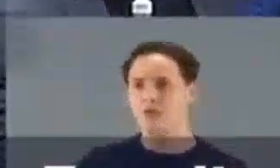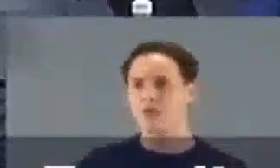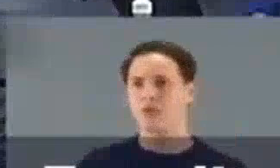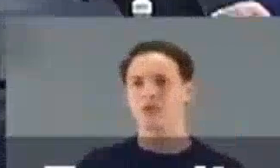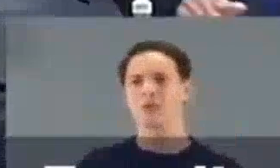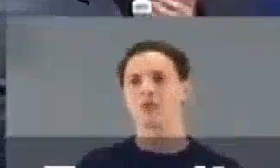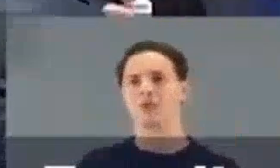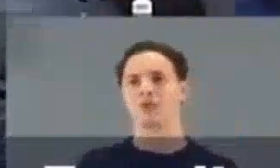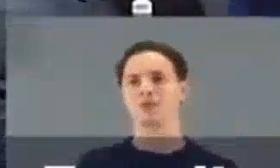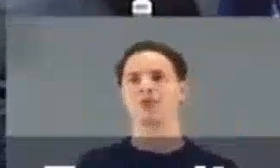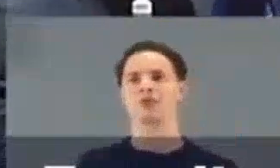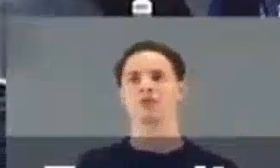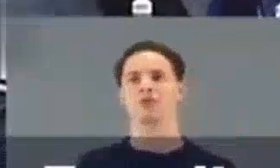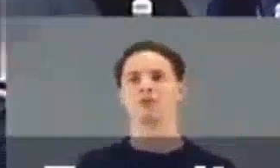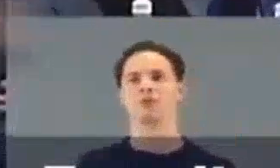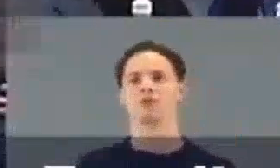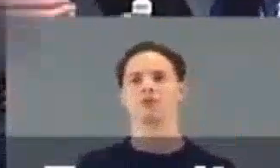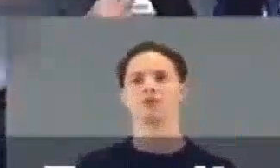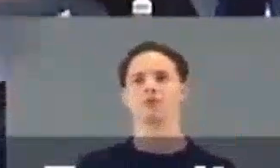O Éder não é nem da comissão.